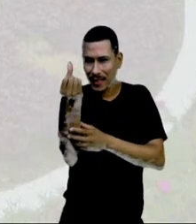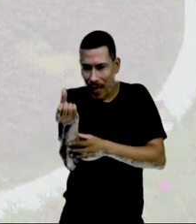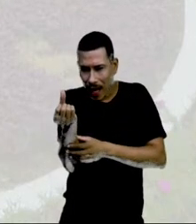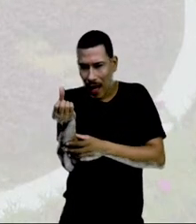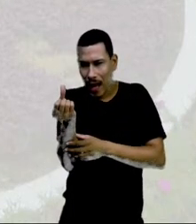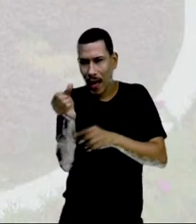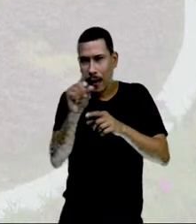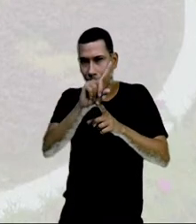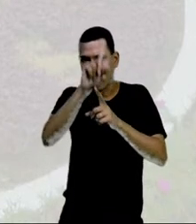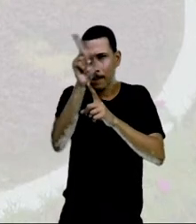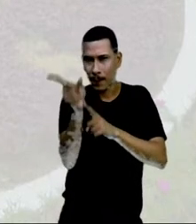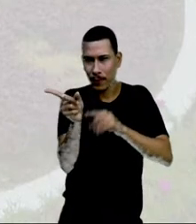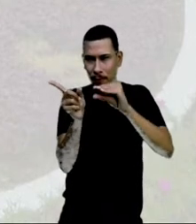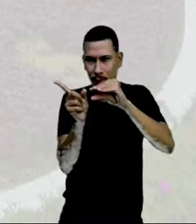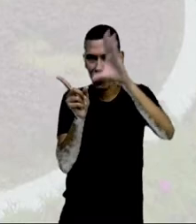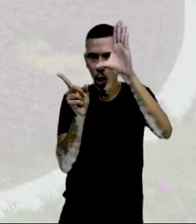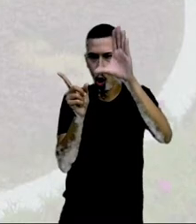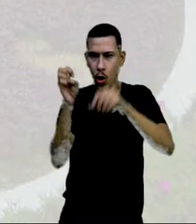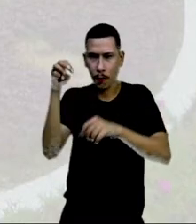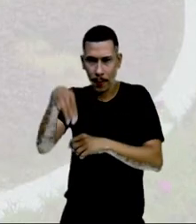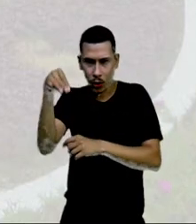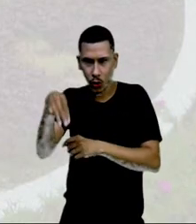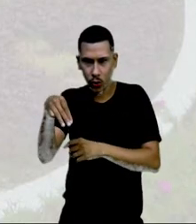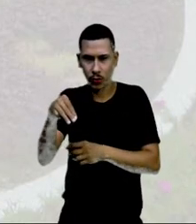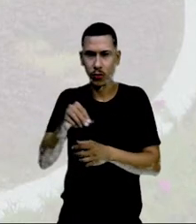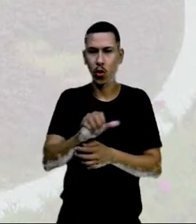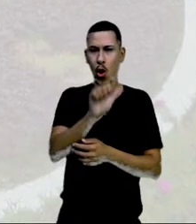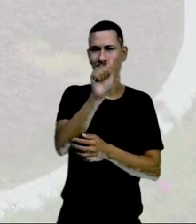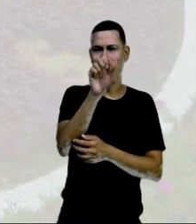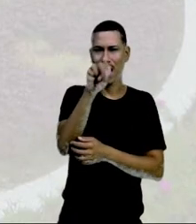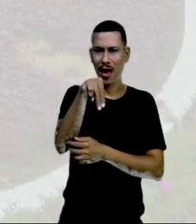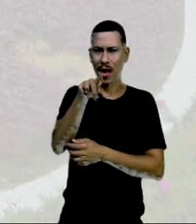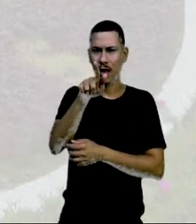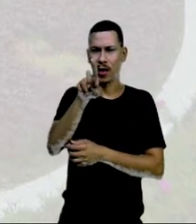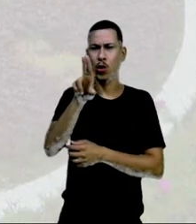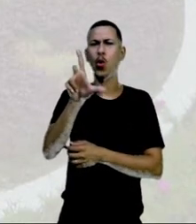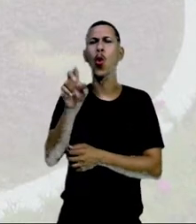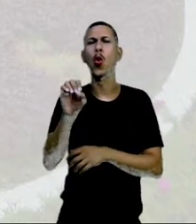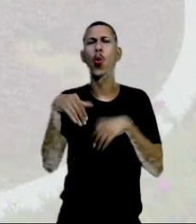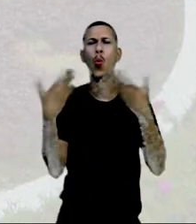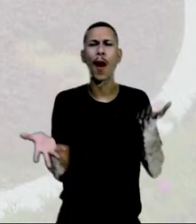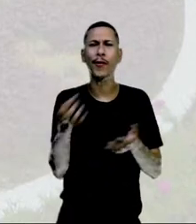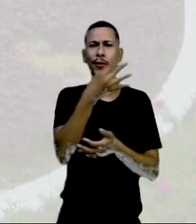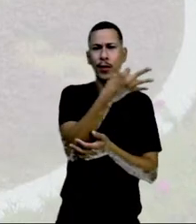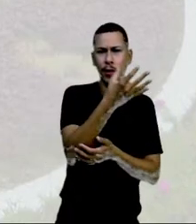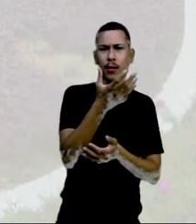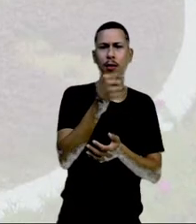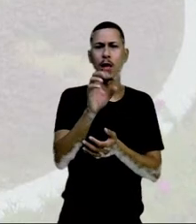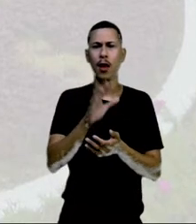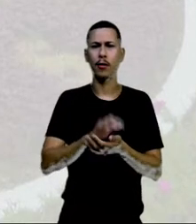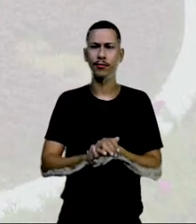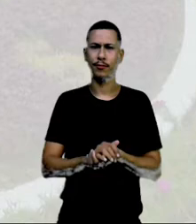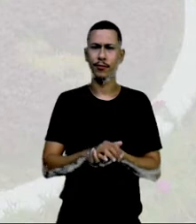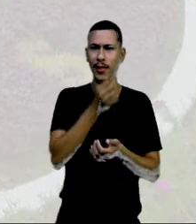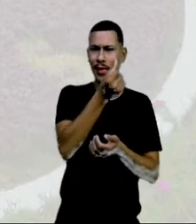2h30. Qual o ângulo que foi formado? 30, 60, 90 ou 120? E